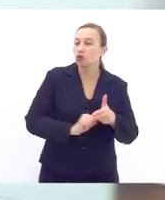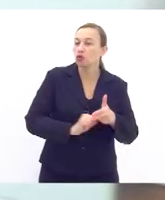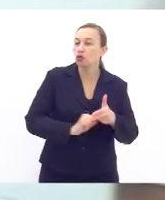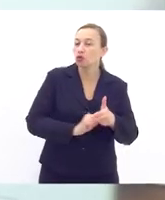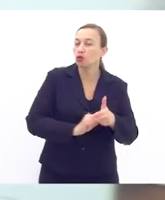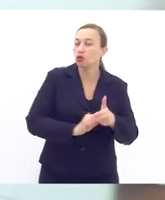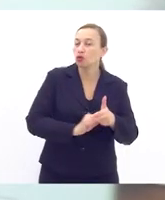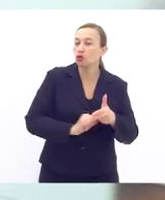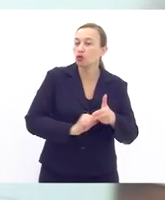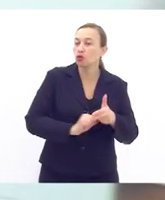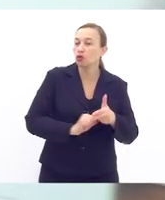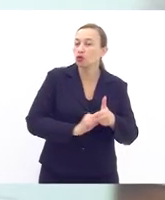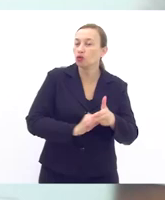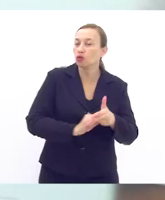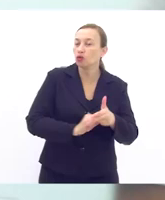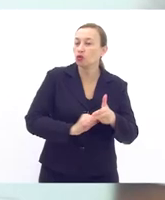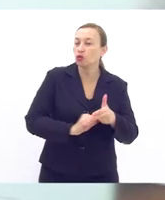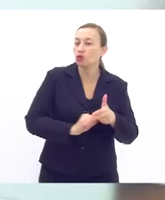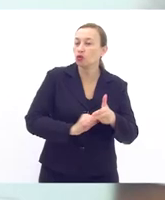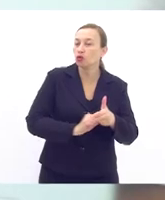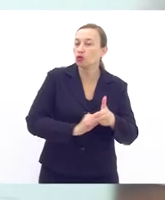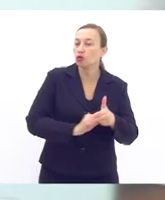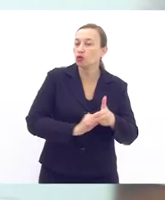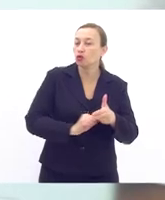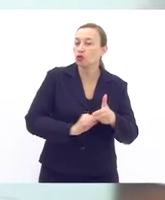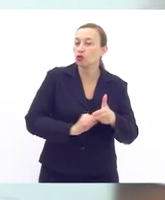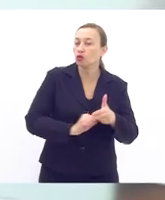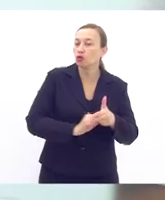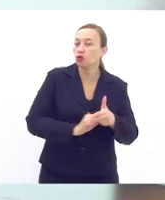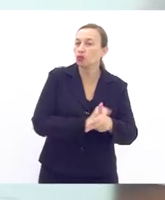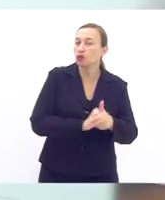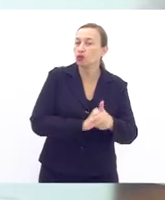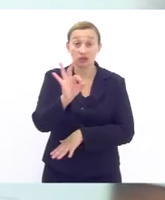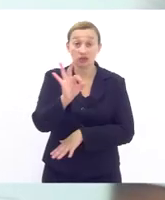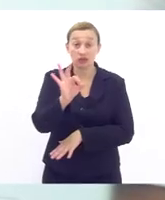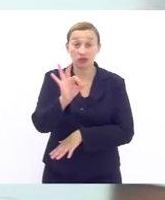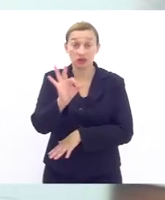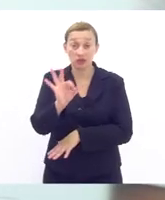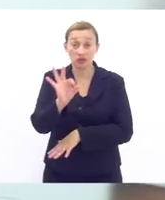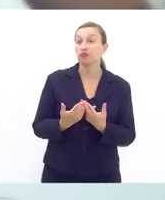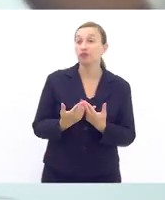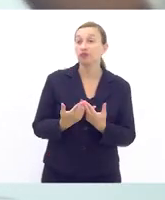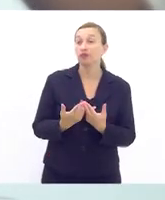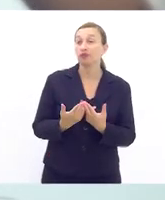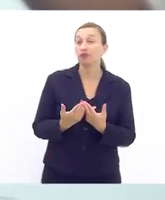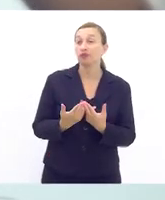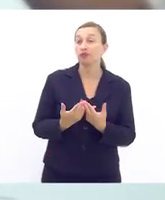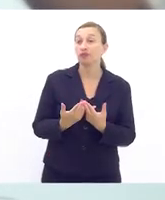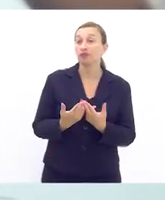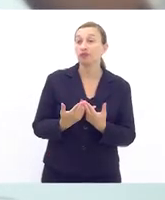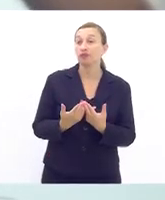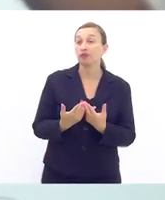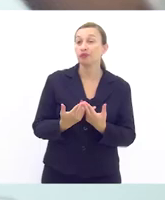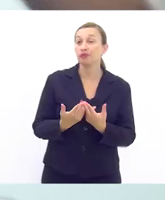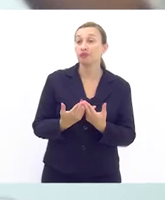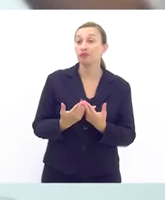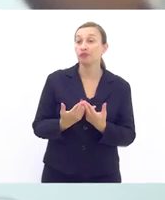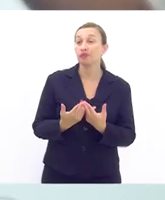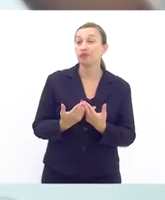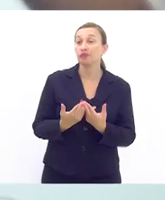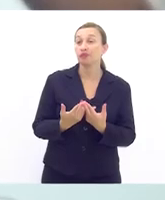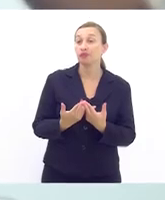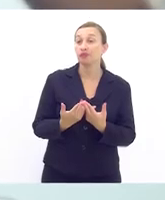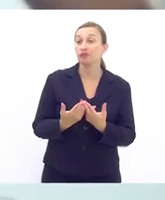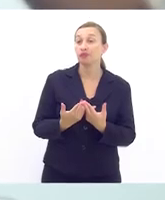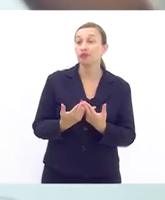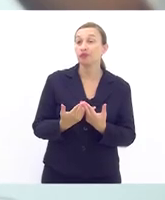da Assembleia em conjunto com executivo será evidentemente feito essa é uma primeira audiência para que a gente justamente